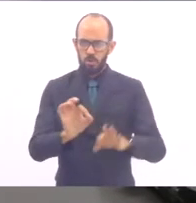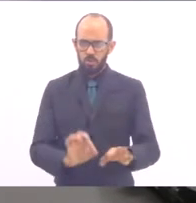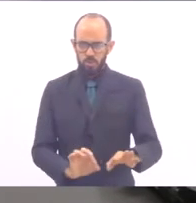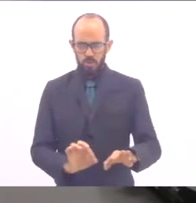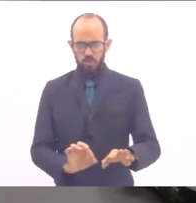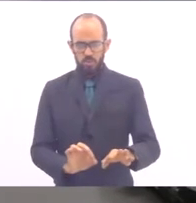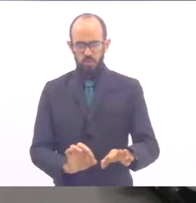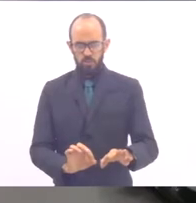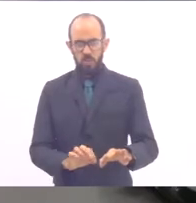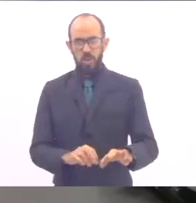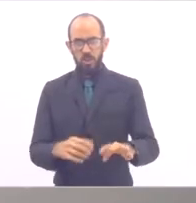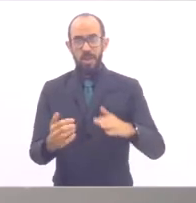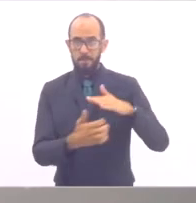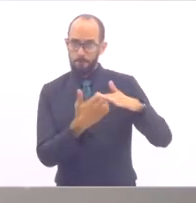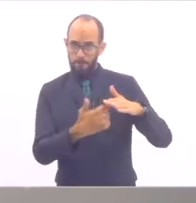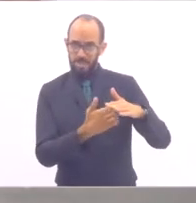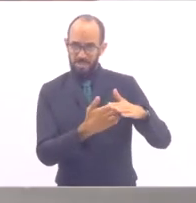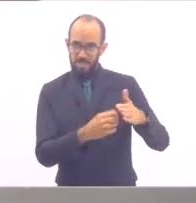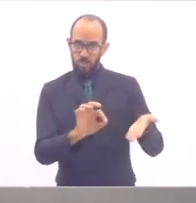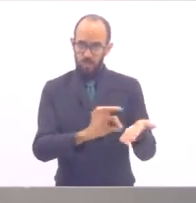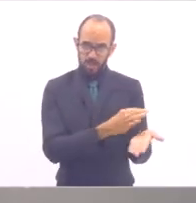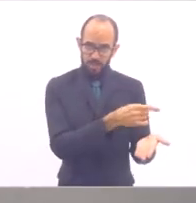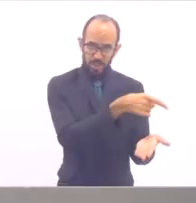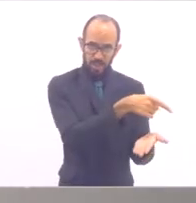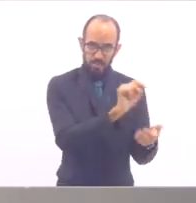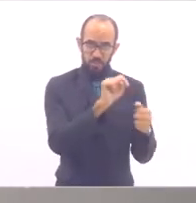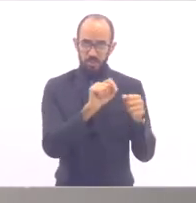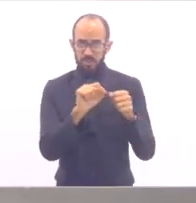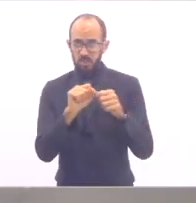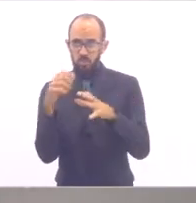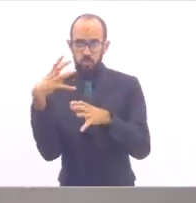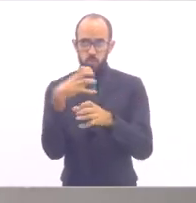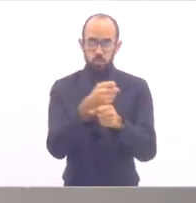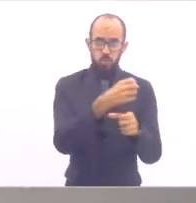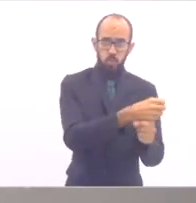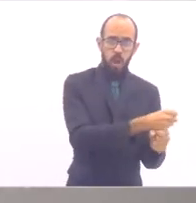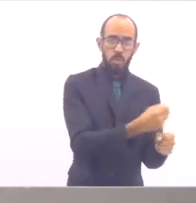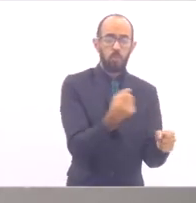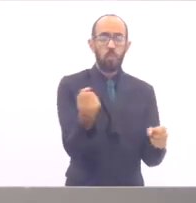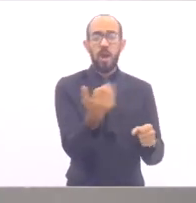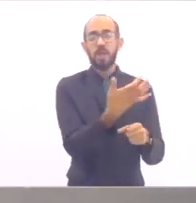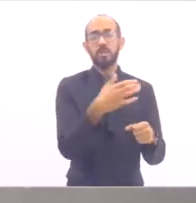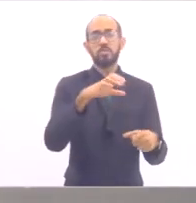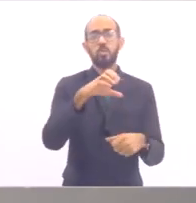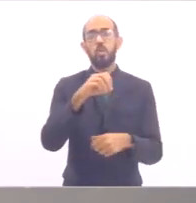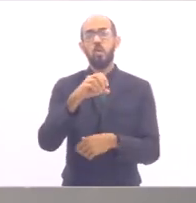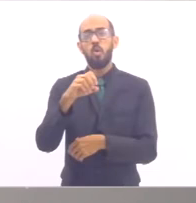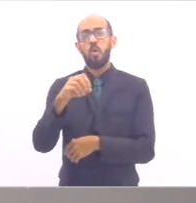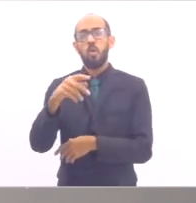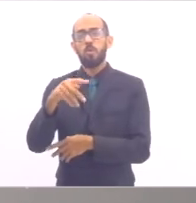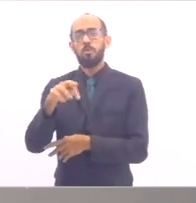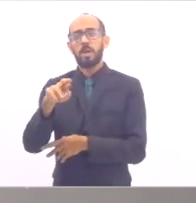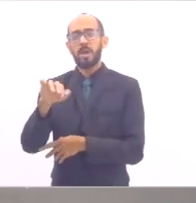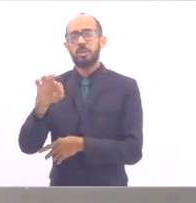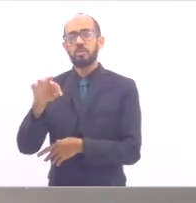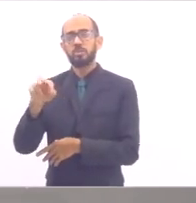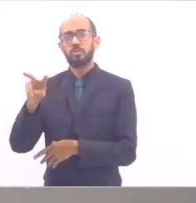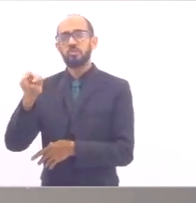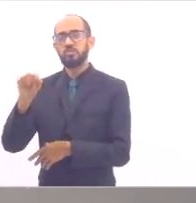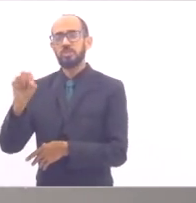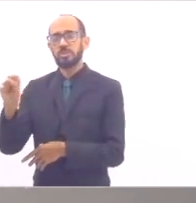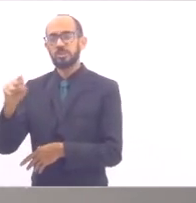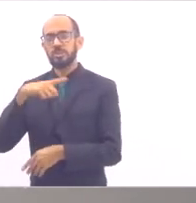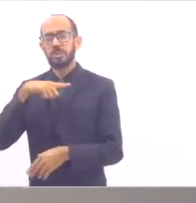contratar empresas para fazer o quê? Esse levantamento de quantas cooperativas tem no Rio de Janeiro, de ponta a ponta, independente